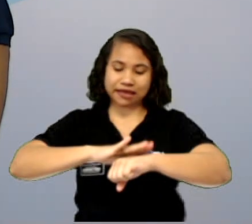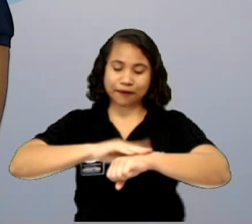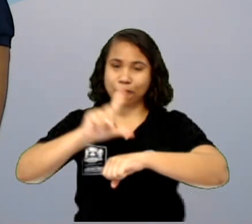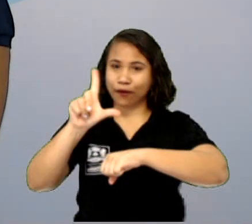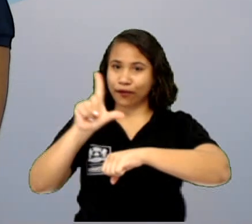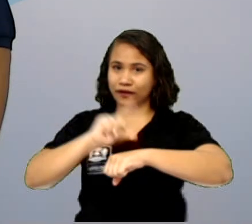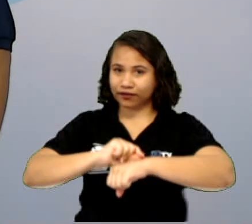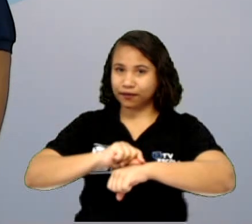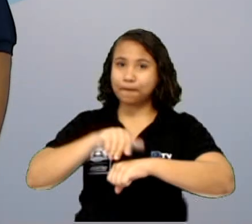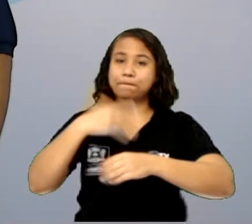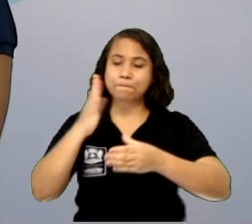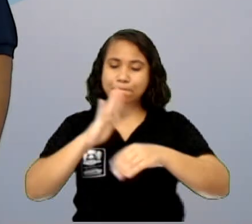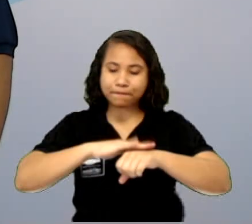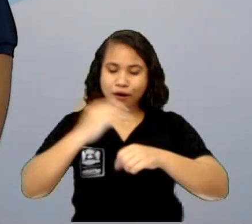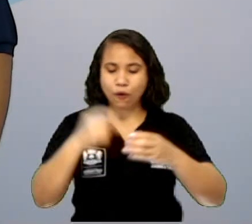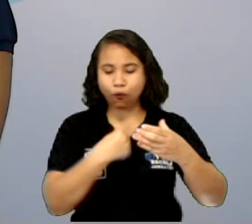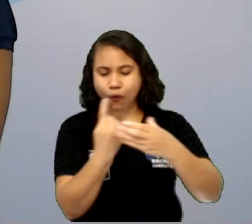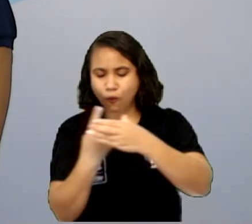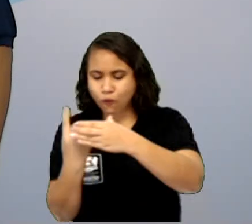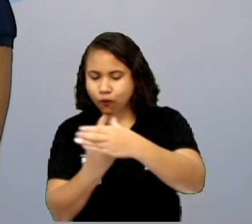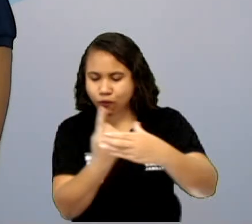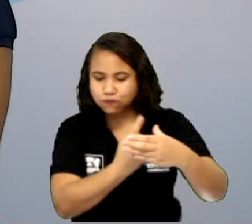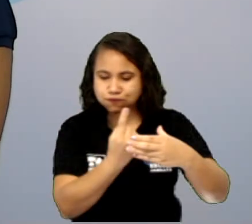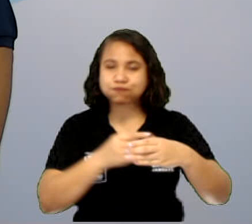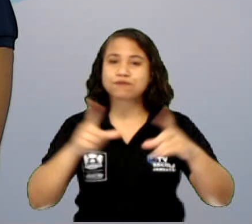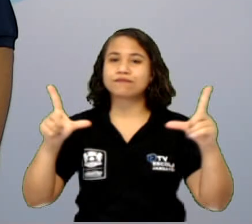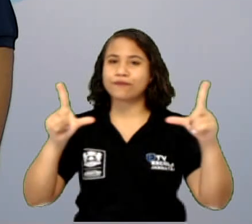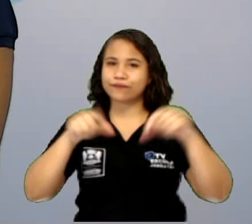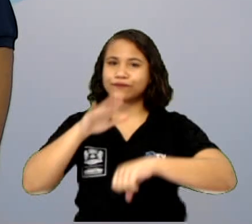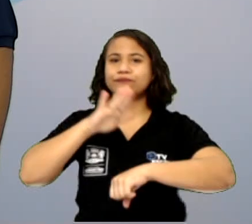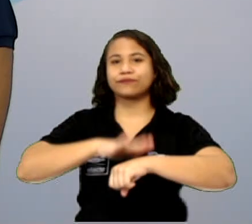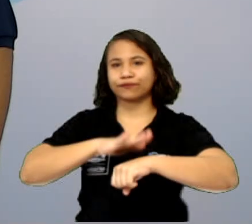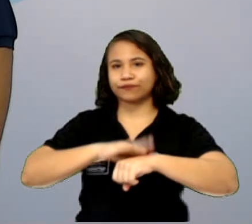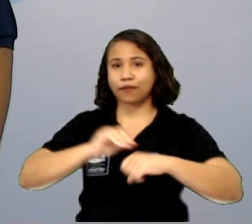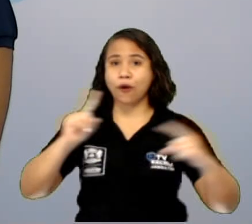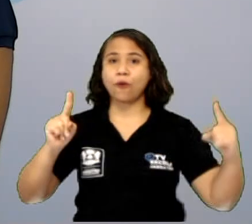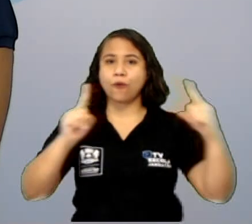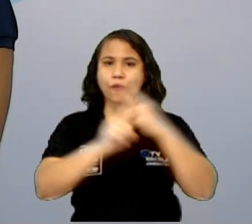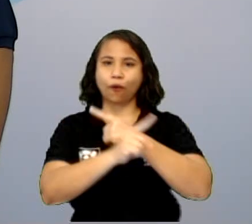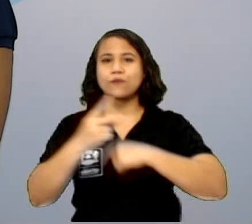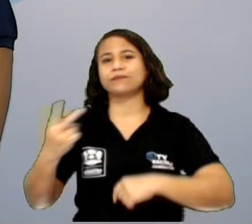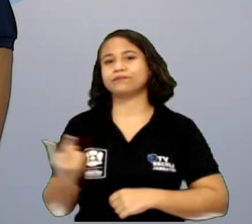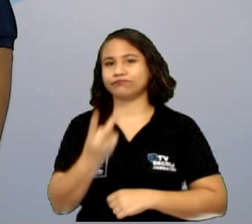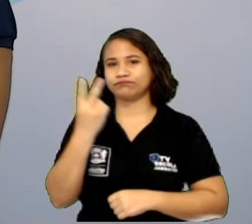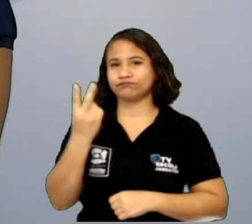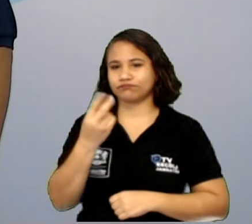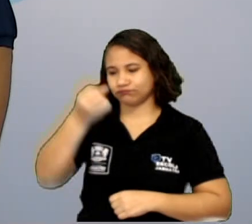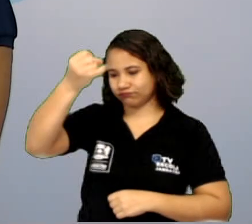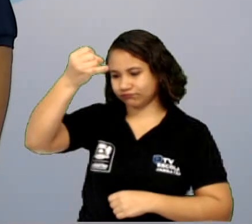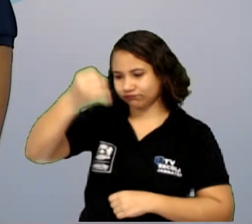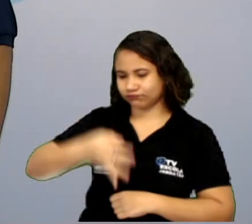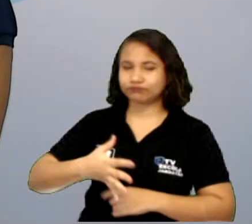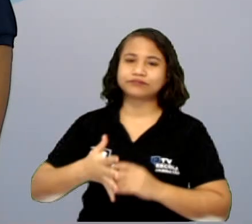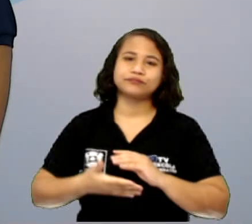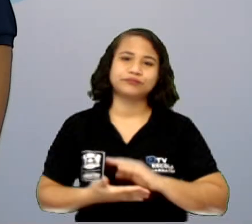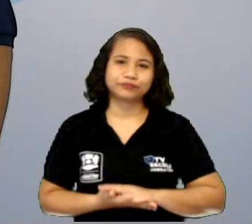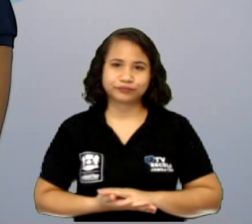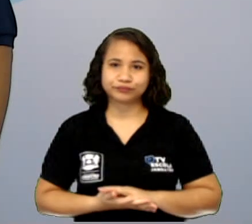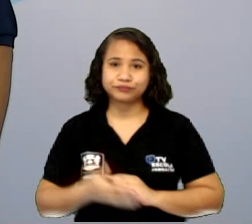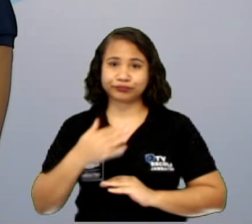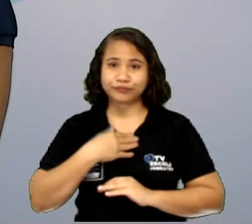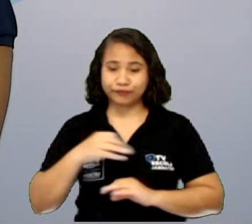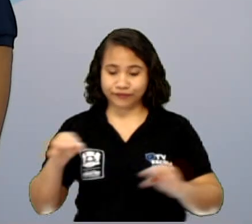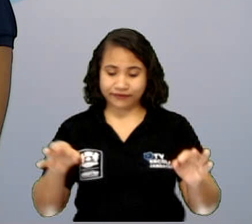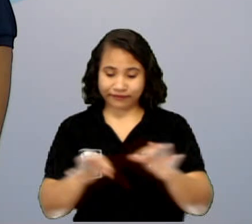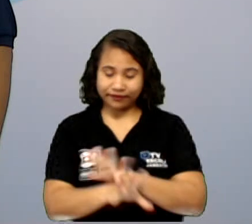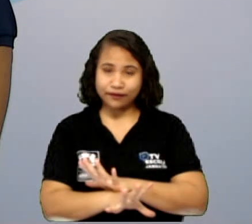+ liquidificadores menos tempo as grandezas são inversamente proporcionais armar e calcular eu